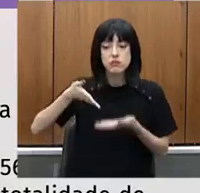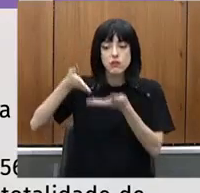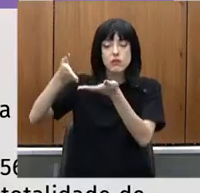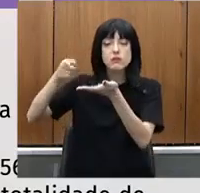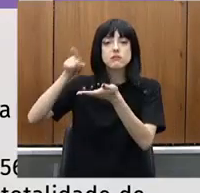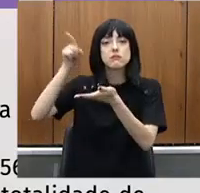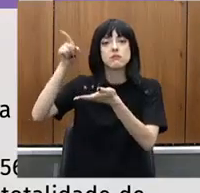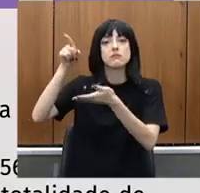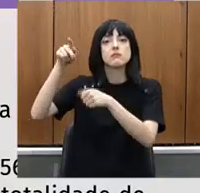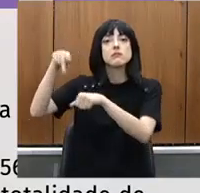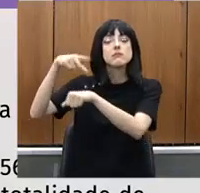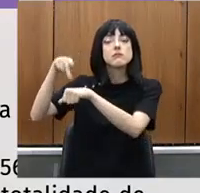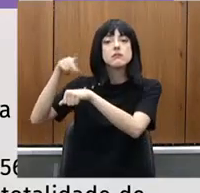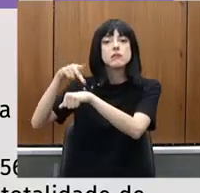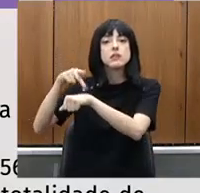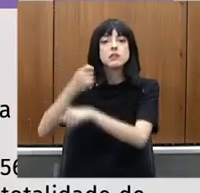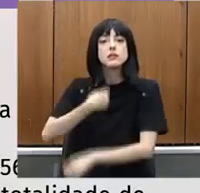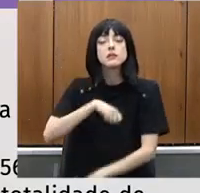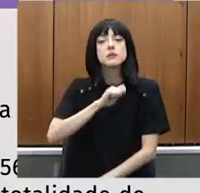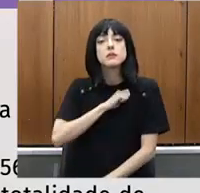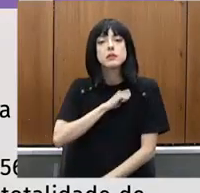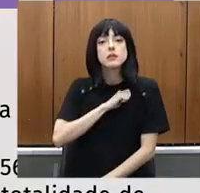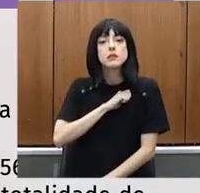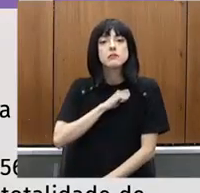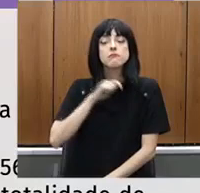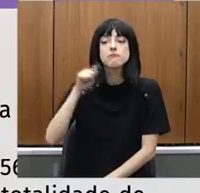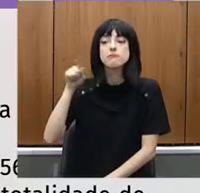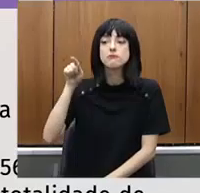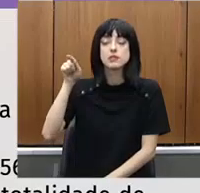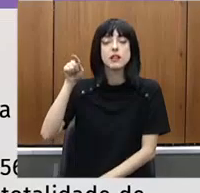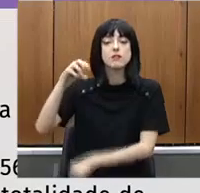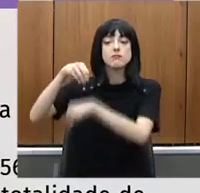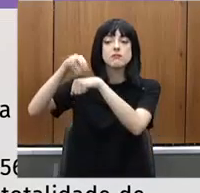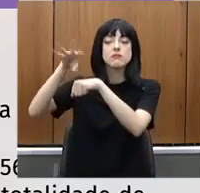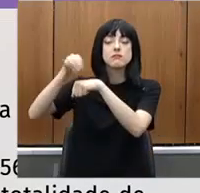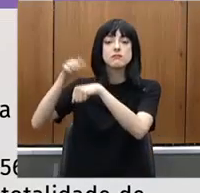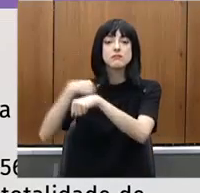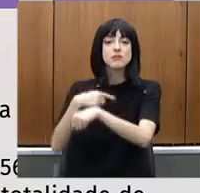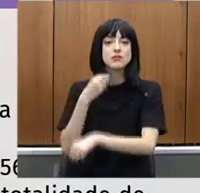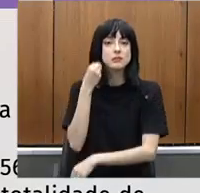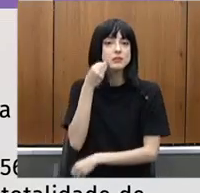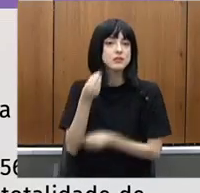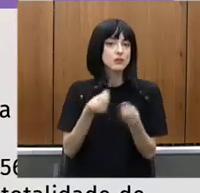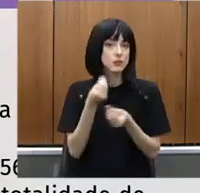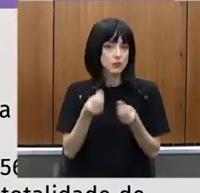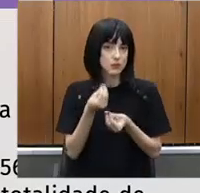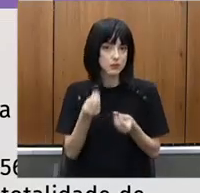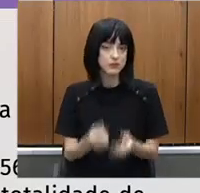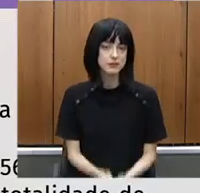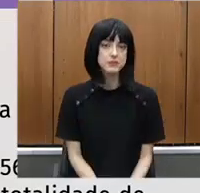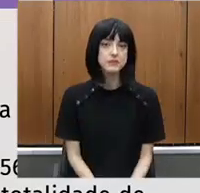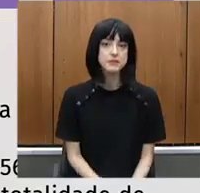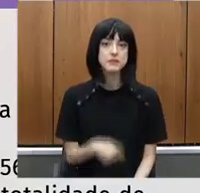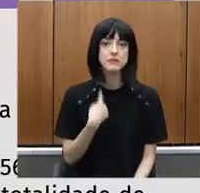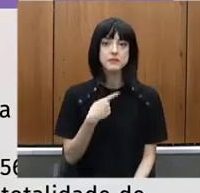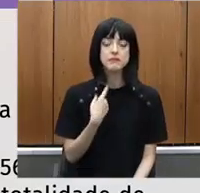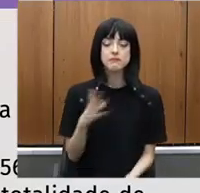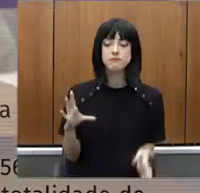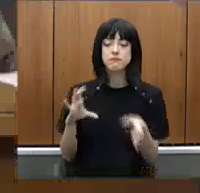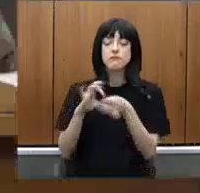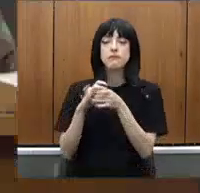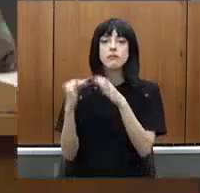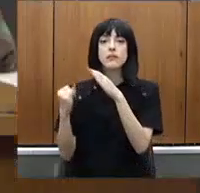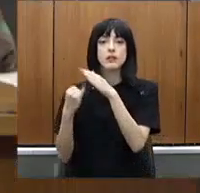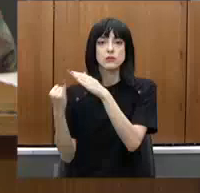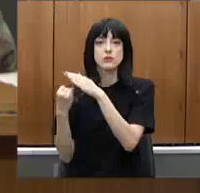passar lá para passar a nossa experiência e numa parceria entre institucional entre Ministério da mulher da família